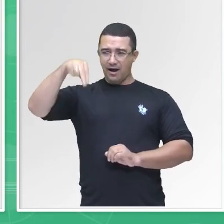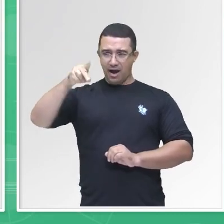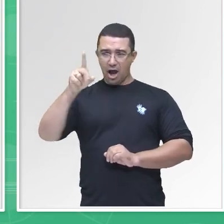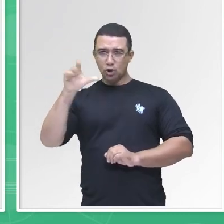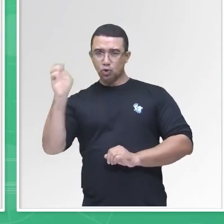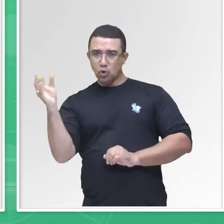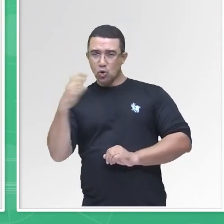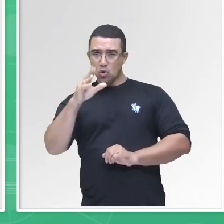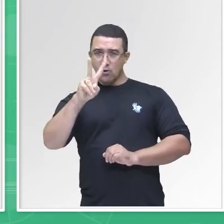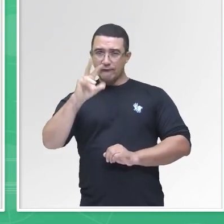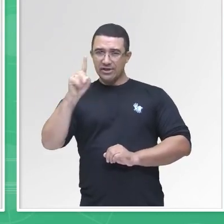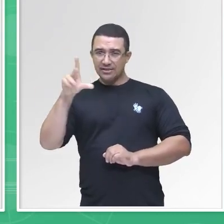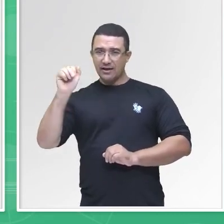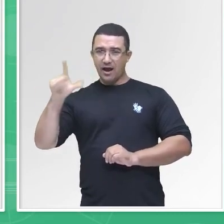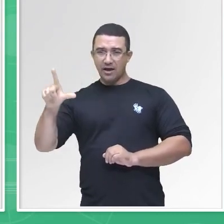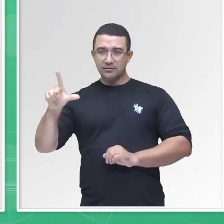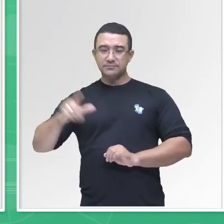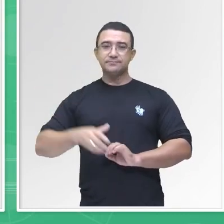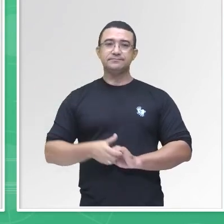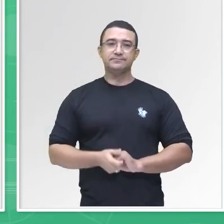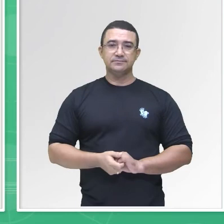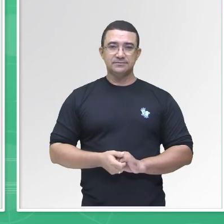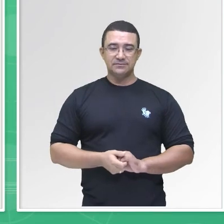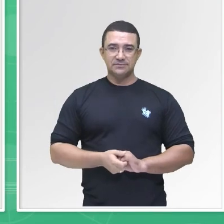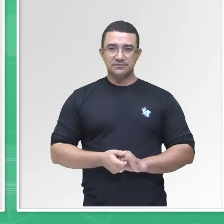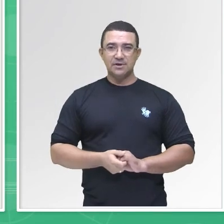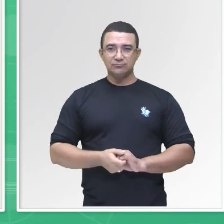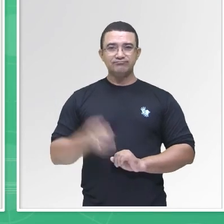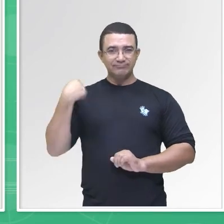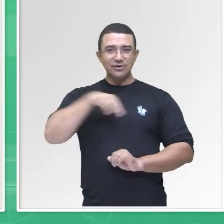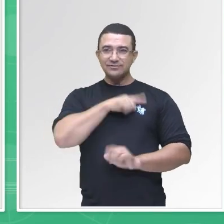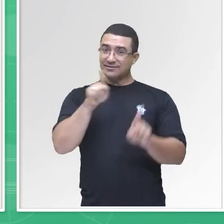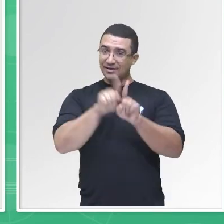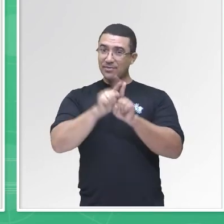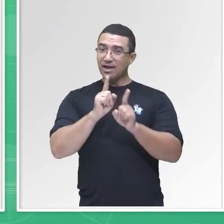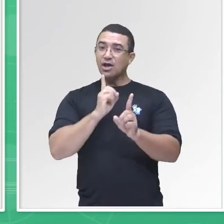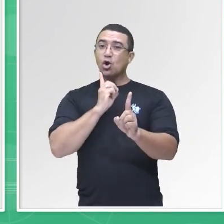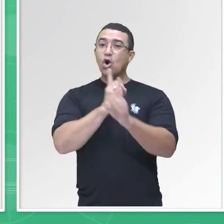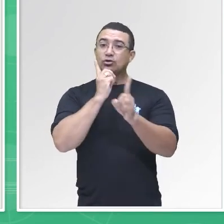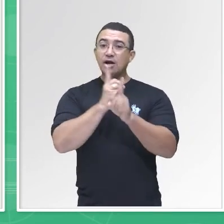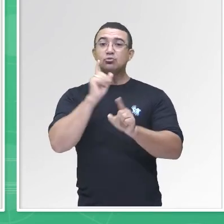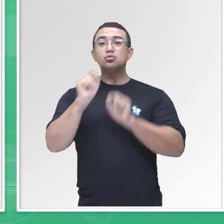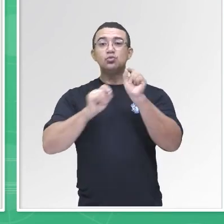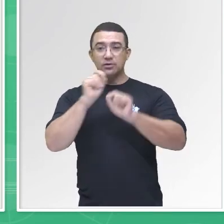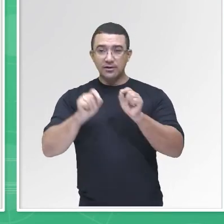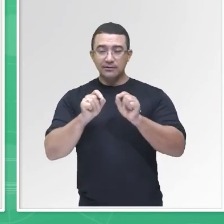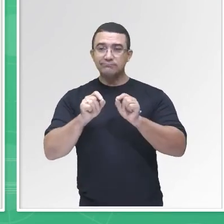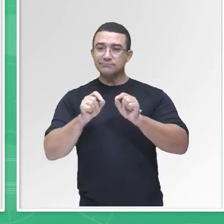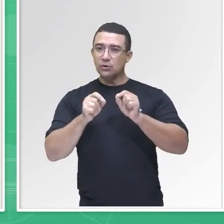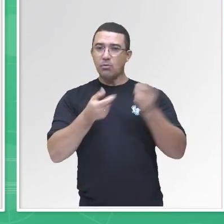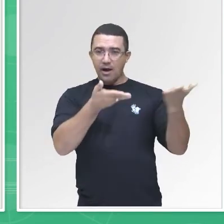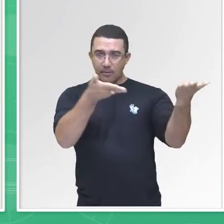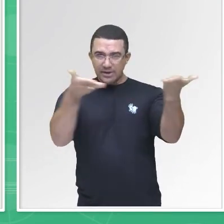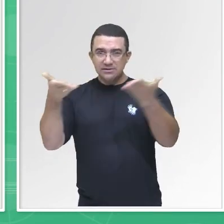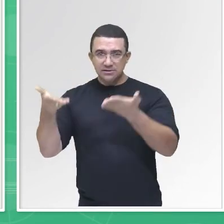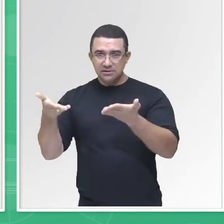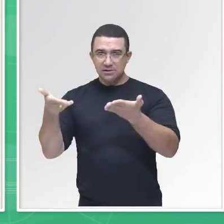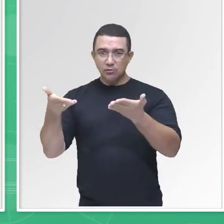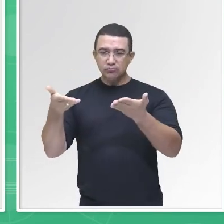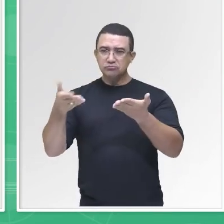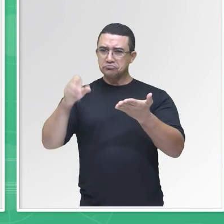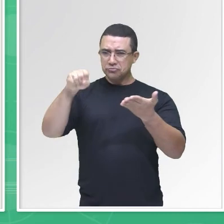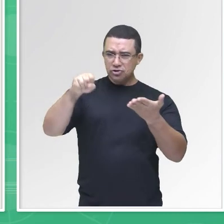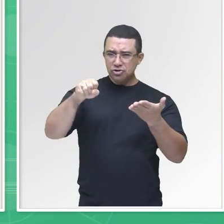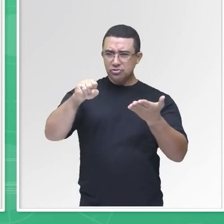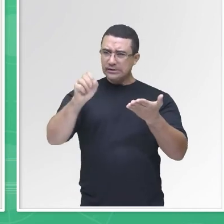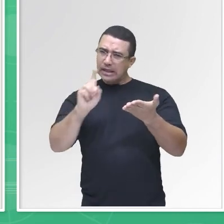continua a apresentação dele. Então, podemos dizer que nós encontramos aqui uma apresentação. Sim ou não,